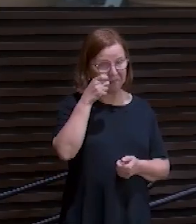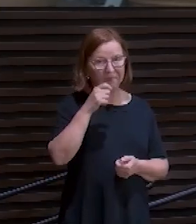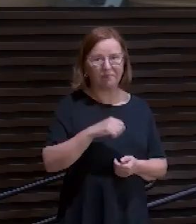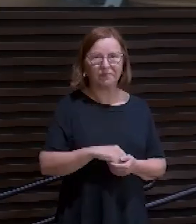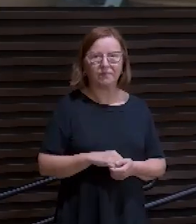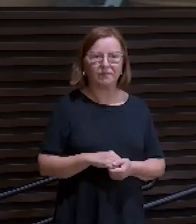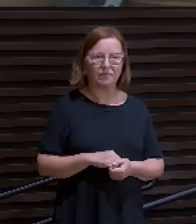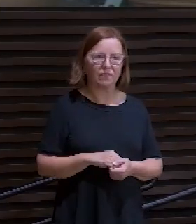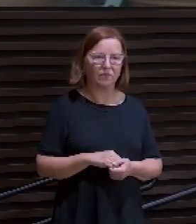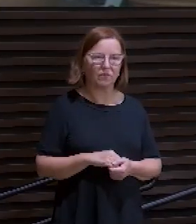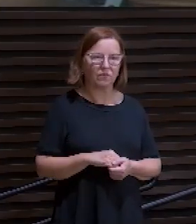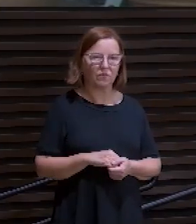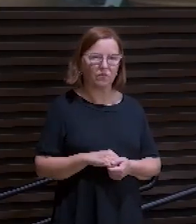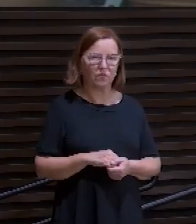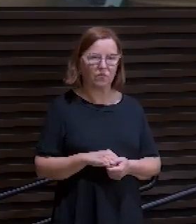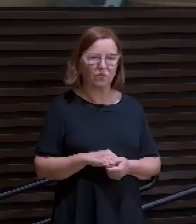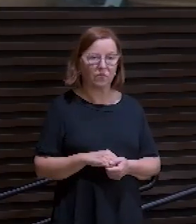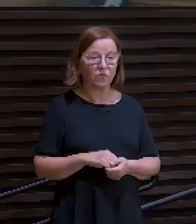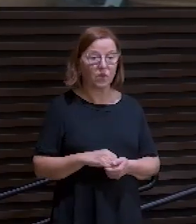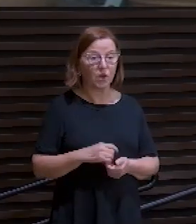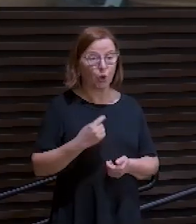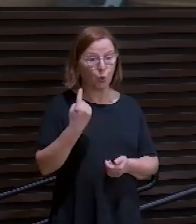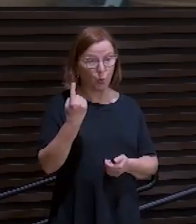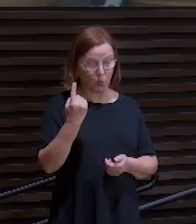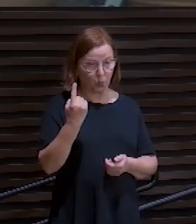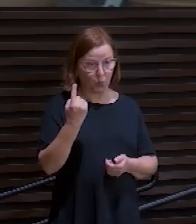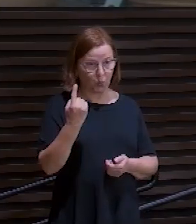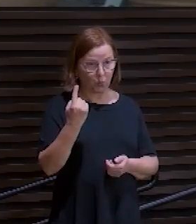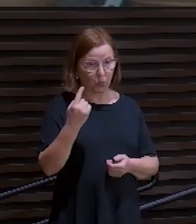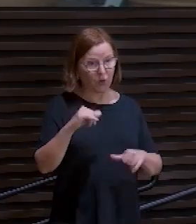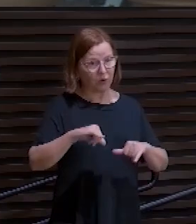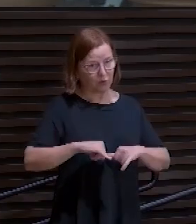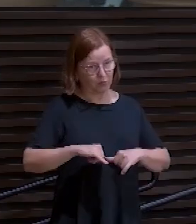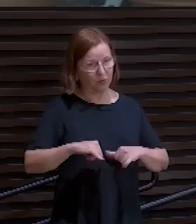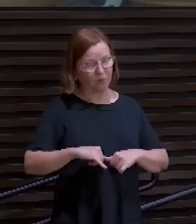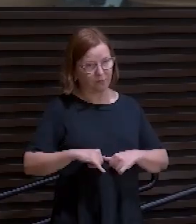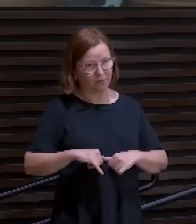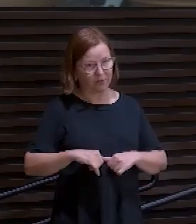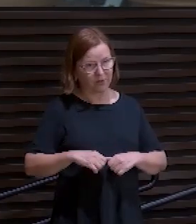Um de nós vai sofrer no lugar do irmão.